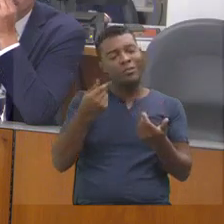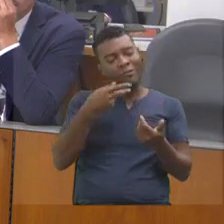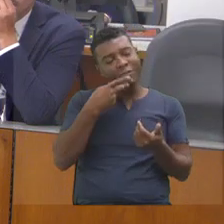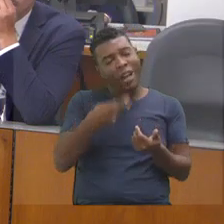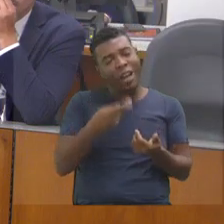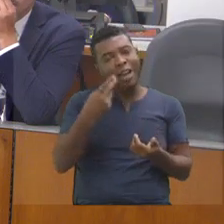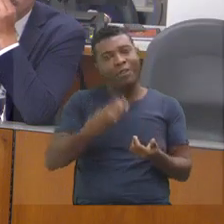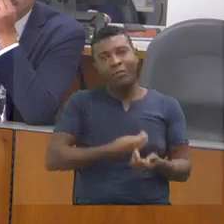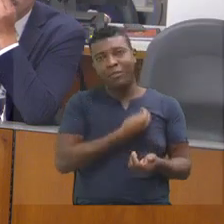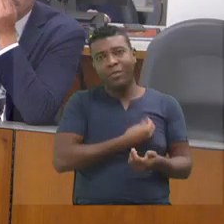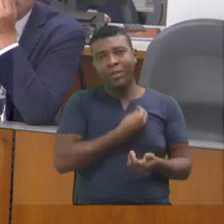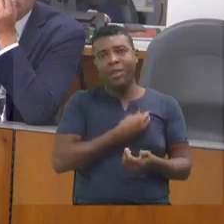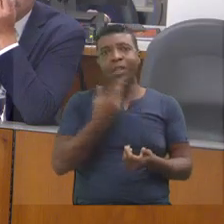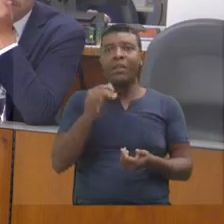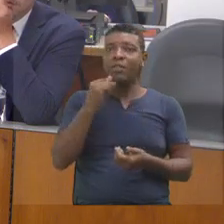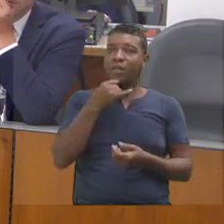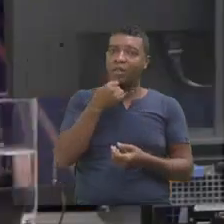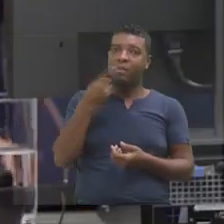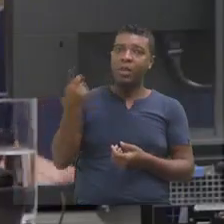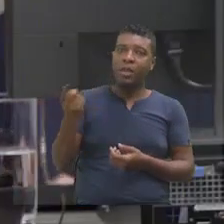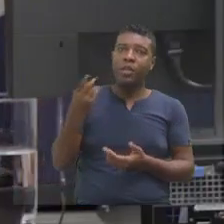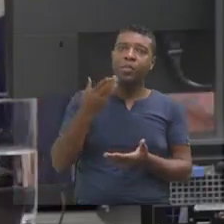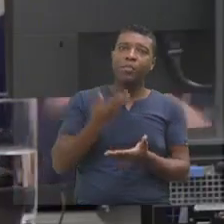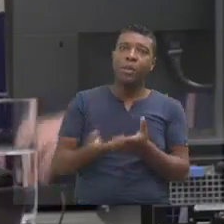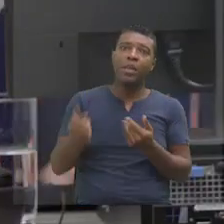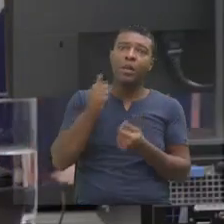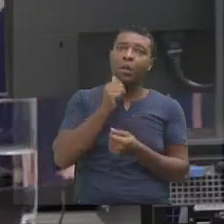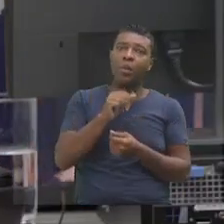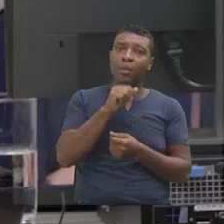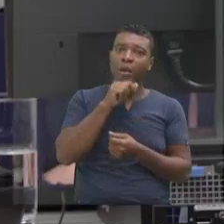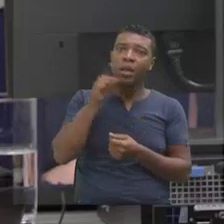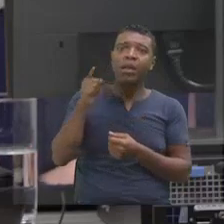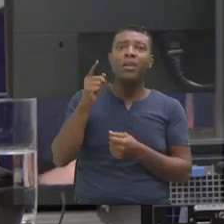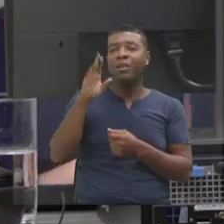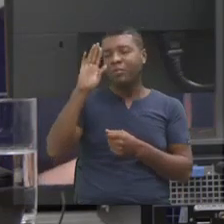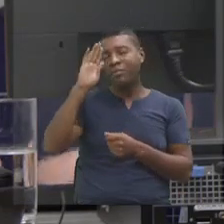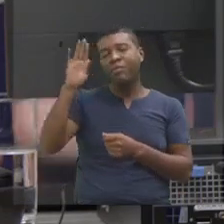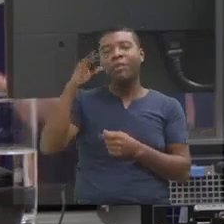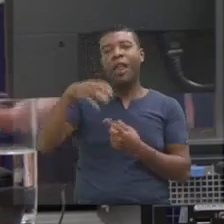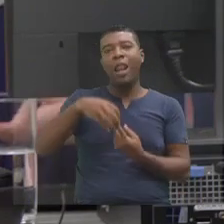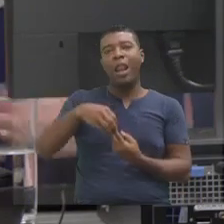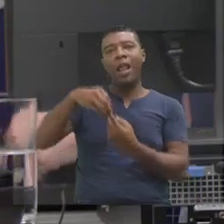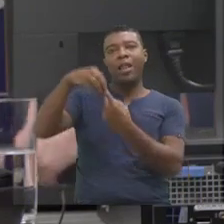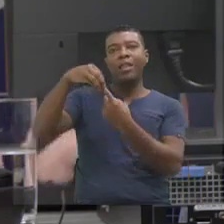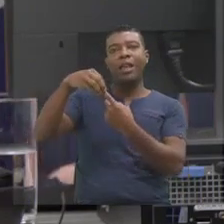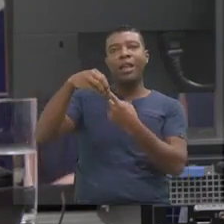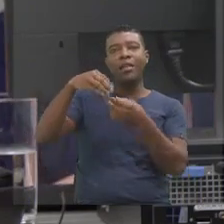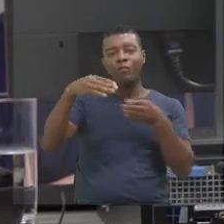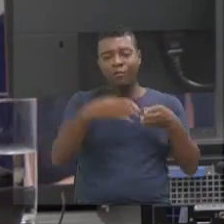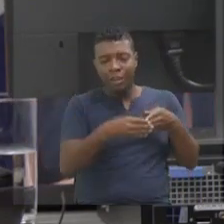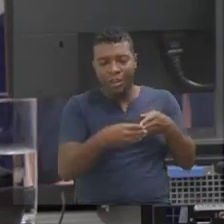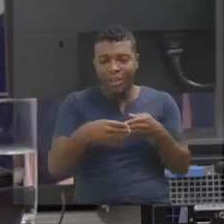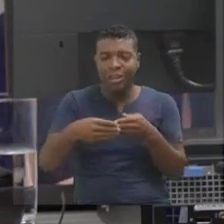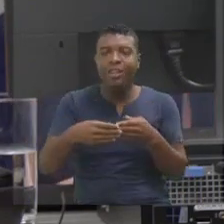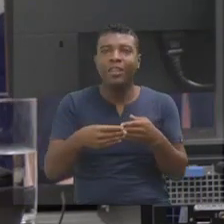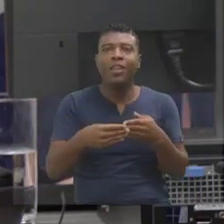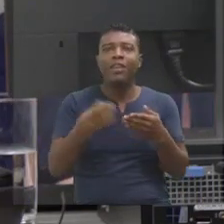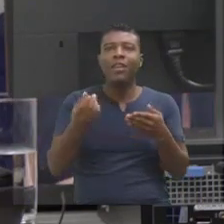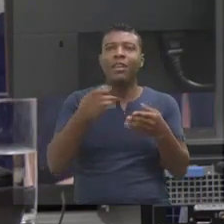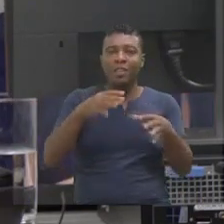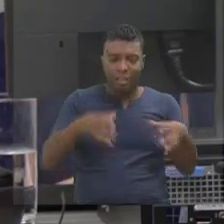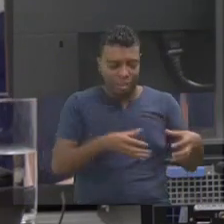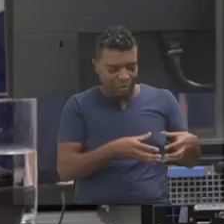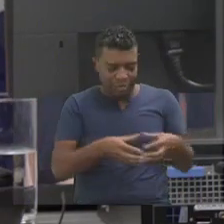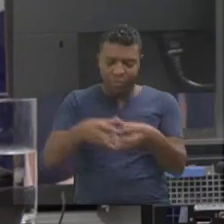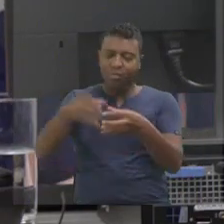não está mais aqui presente que perdeu a mãe hoje um grande líder que nós temos aqui que conduz muito bem secretário essa comissão